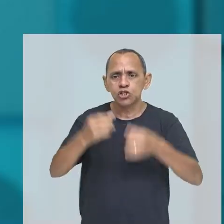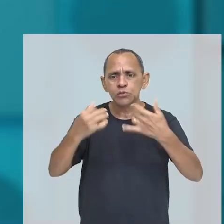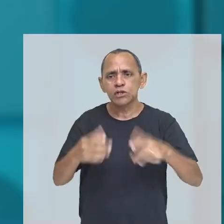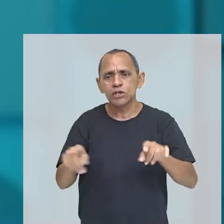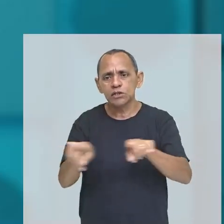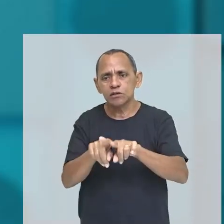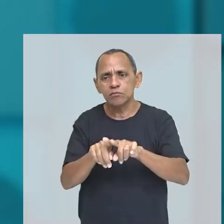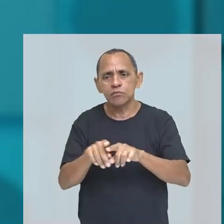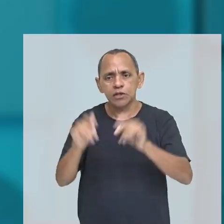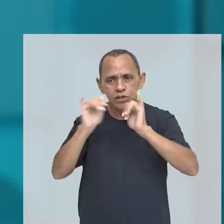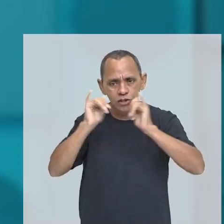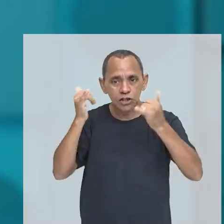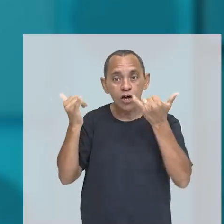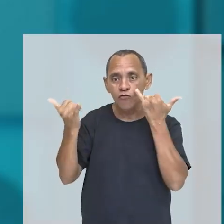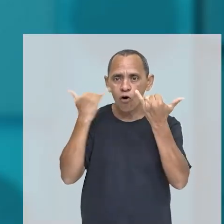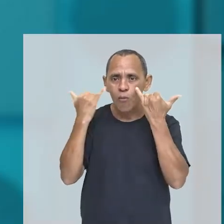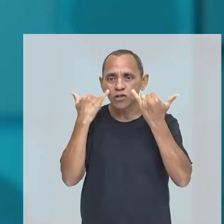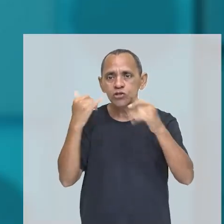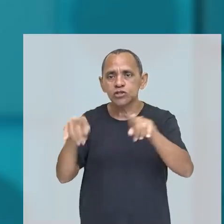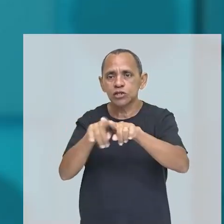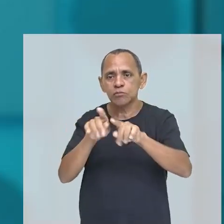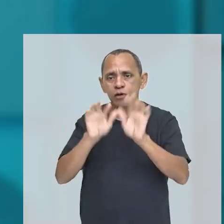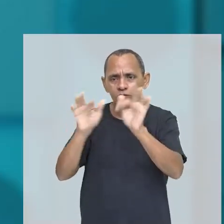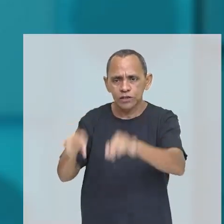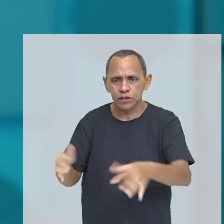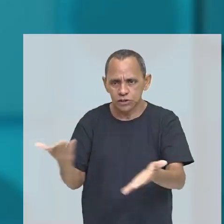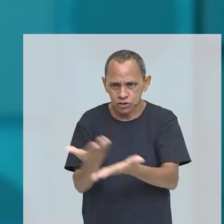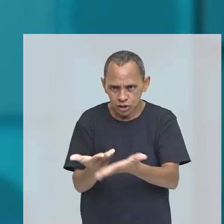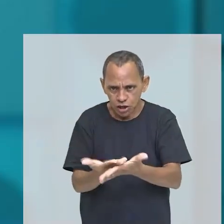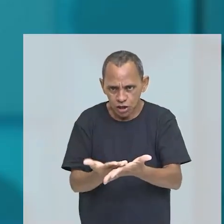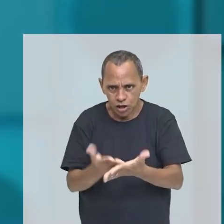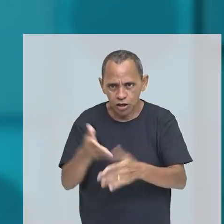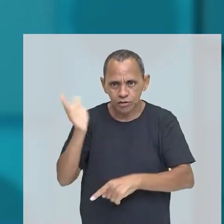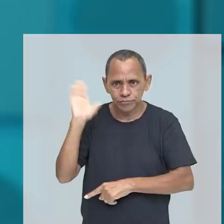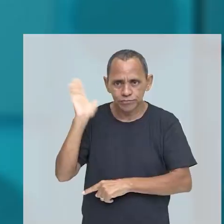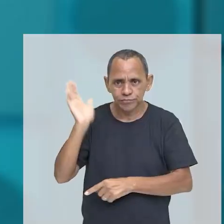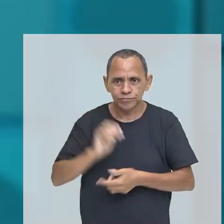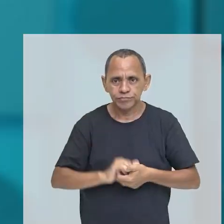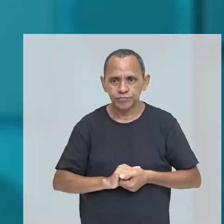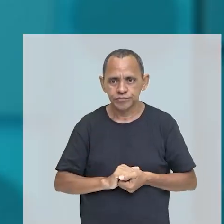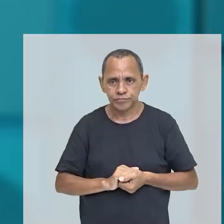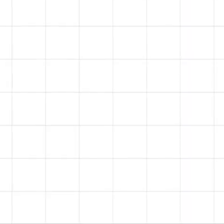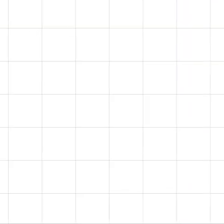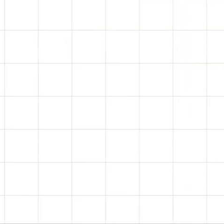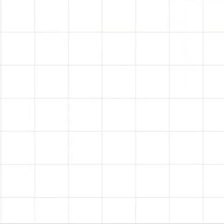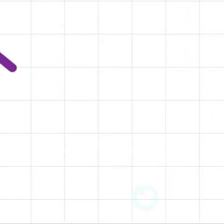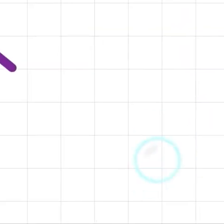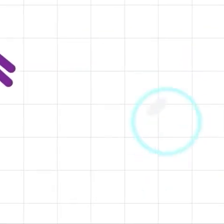respeito às propagandas, tá certo? Assim a gente finaliza a nossa aula de hoje e a gente se vê por aí nas próximas.